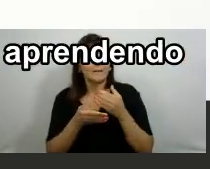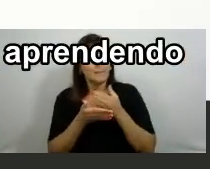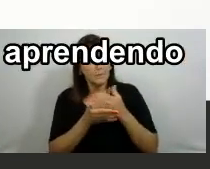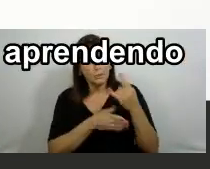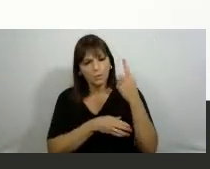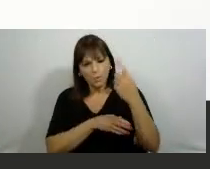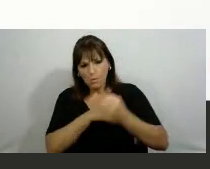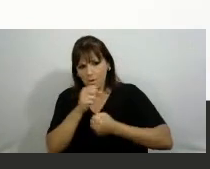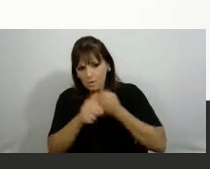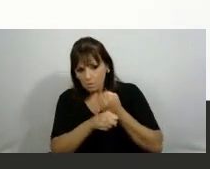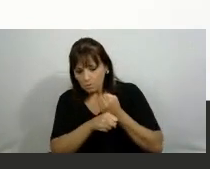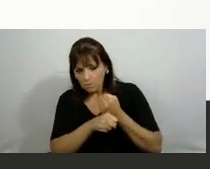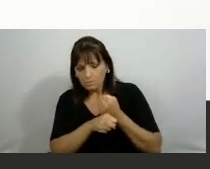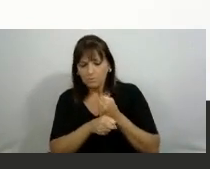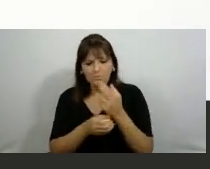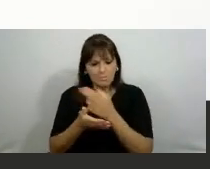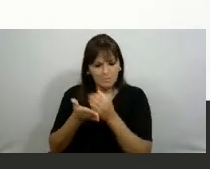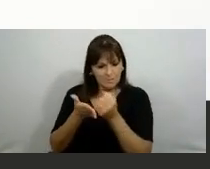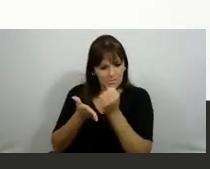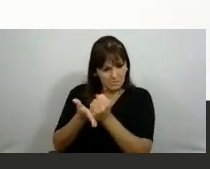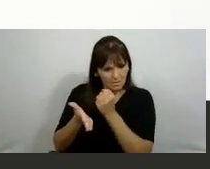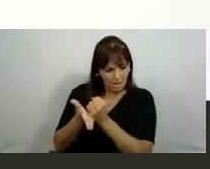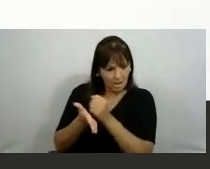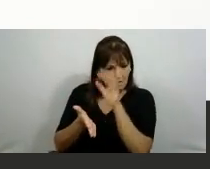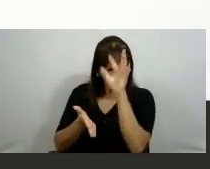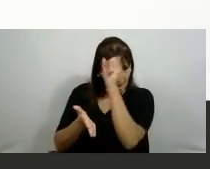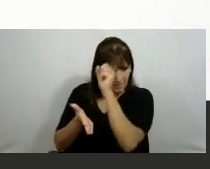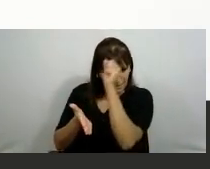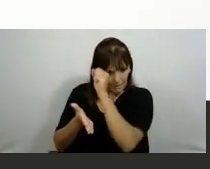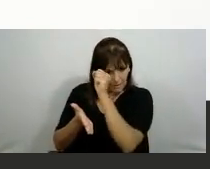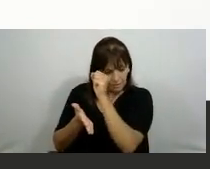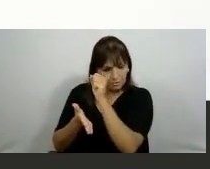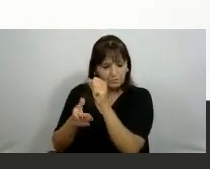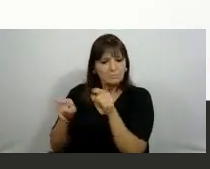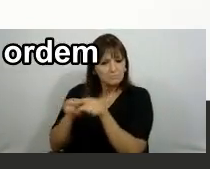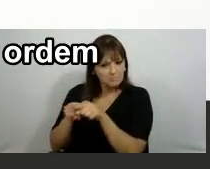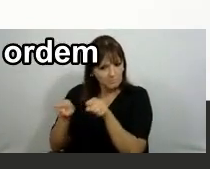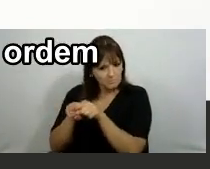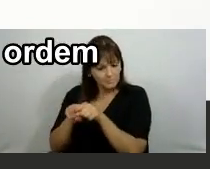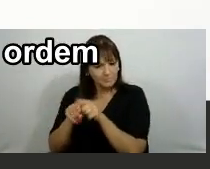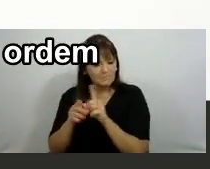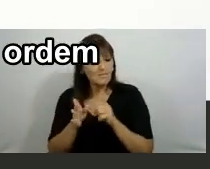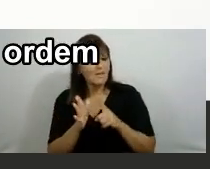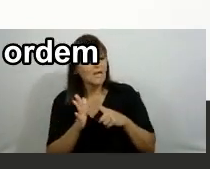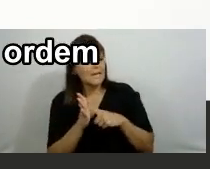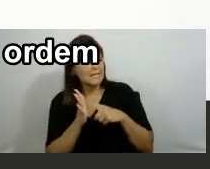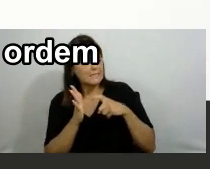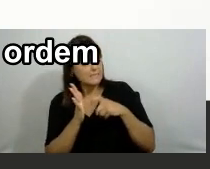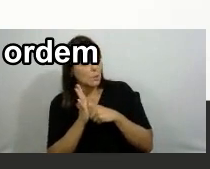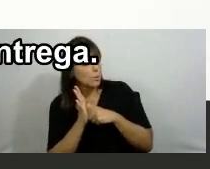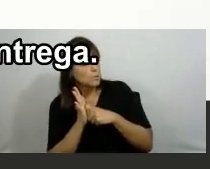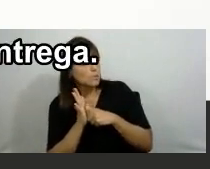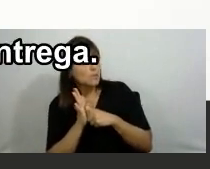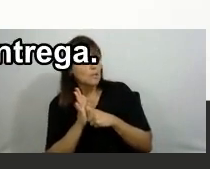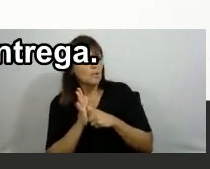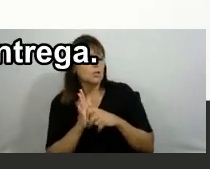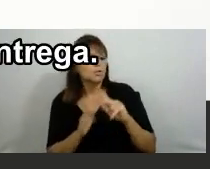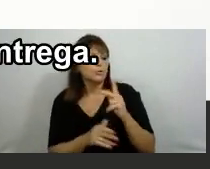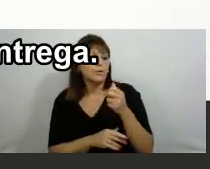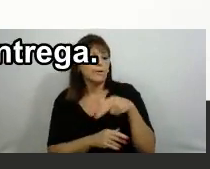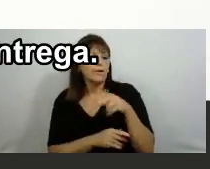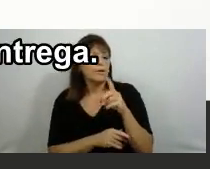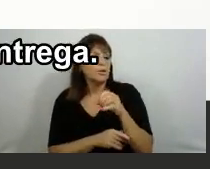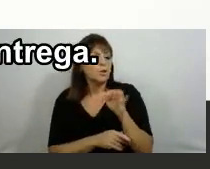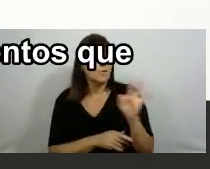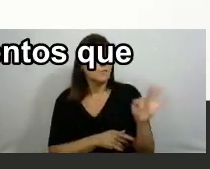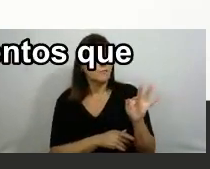o designer está aprendendo mesmo? Ou ele está executando o handoff de forma robótica? Coloca lá a ordem de navegação, isso e